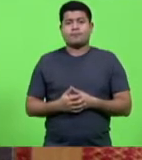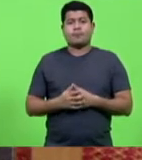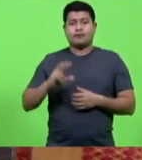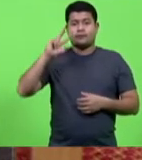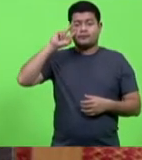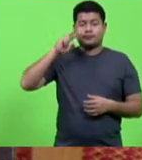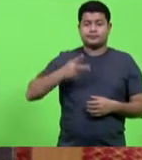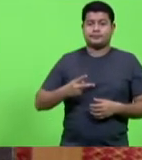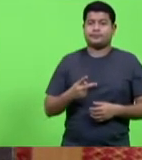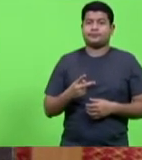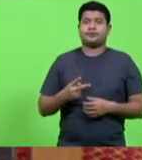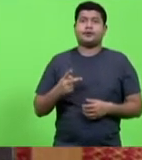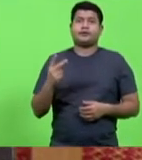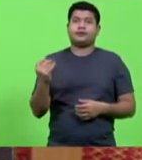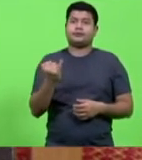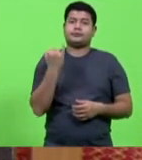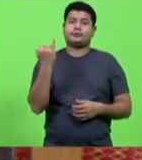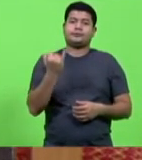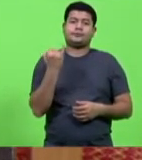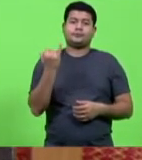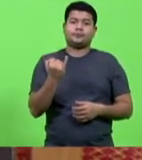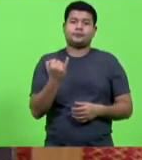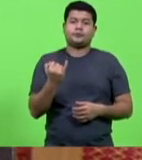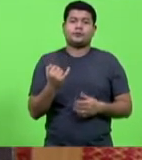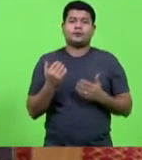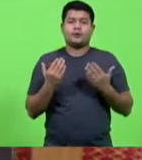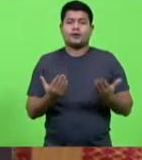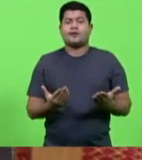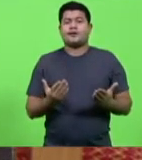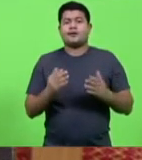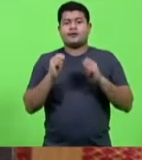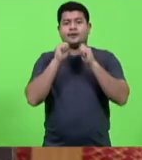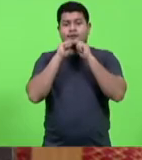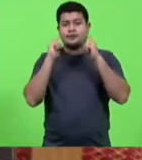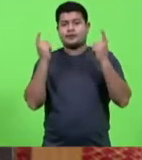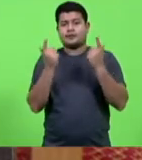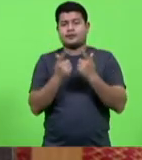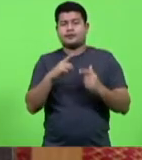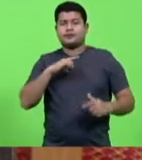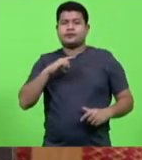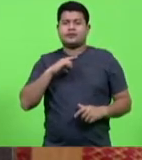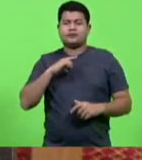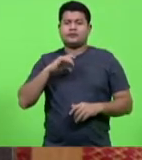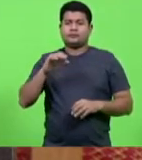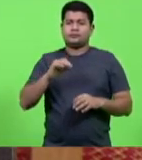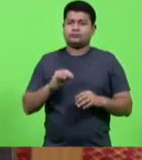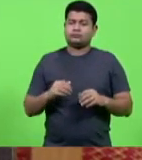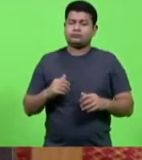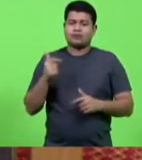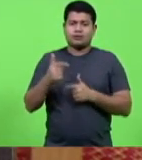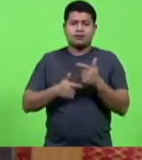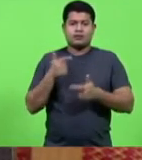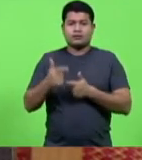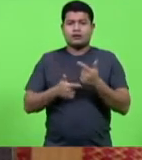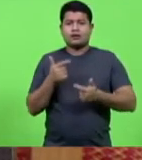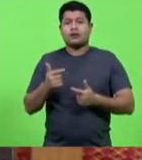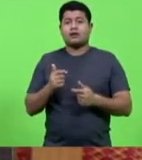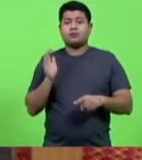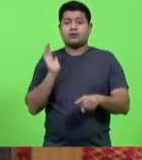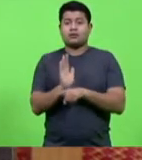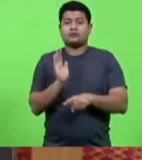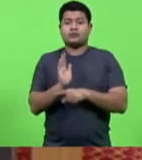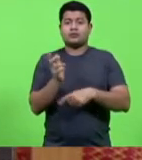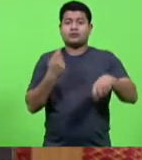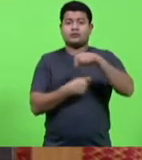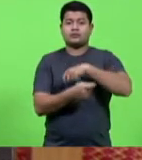reconhecemos aí a importância do que a Assembleia tem feito em todo esse ano aí para ajudar a economia do nosso